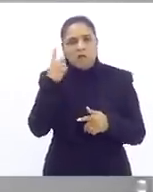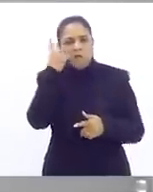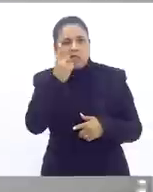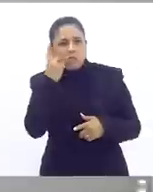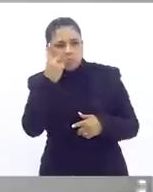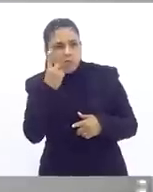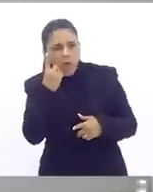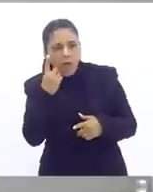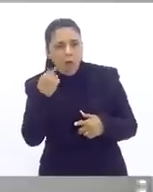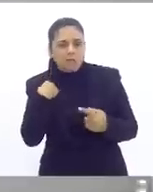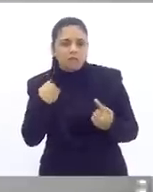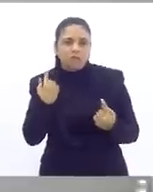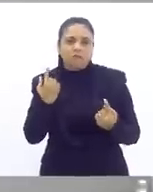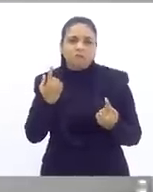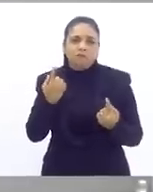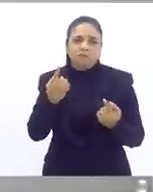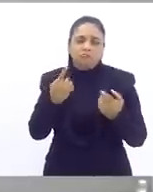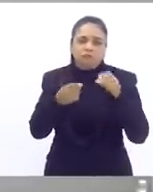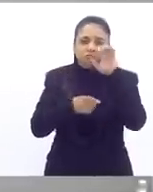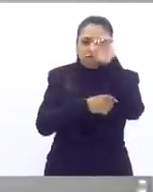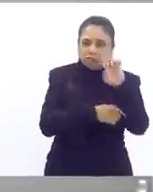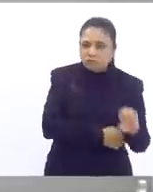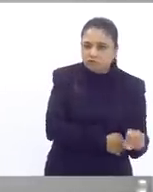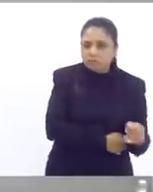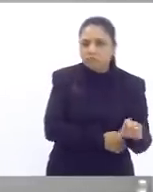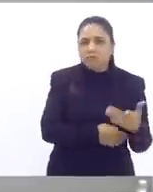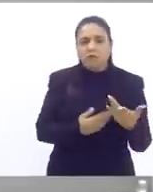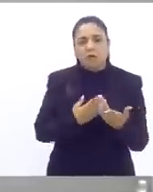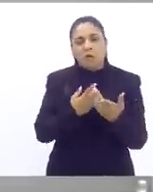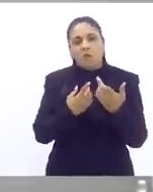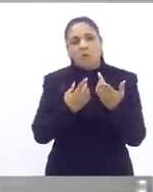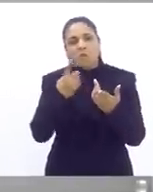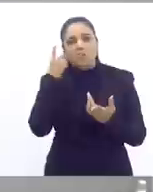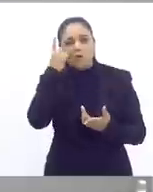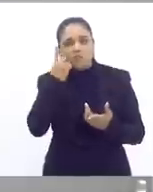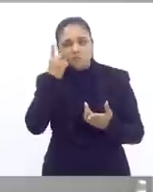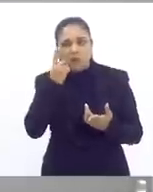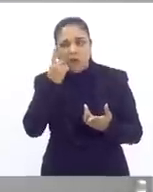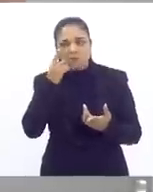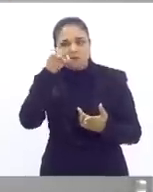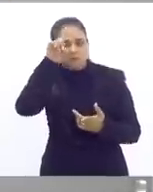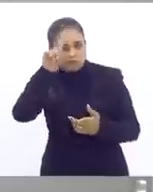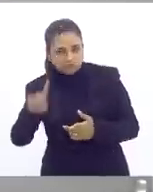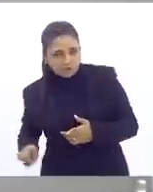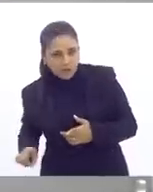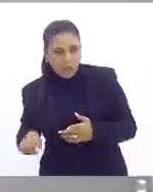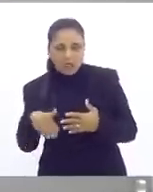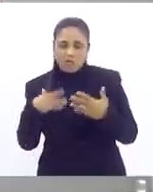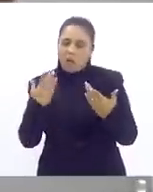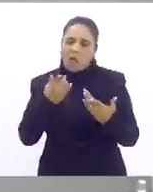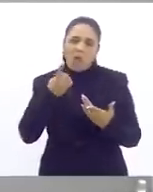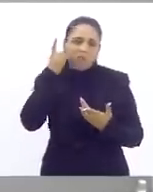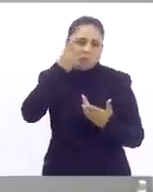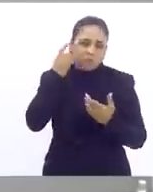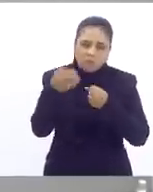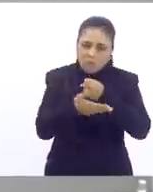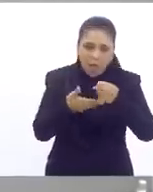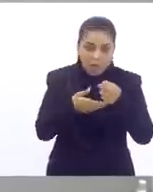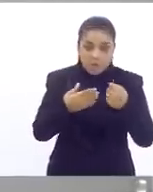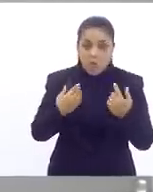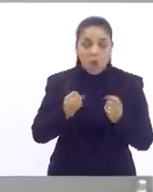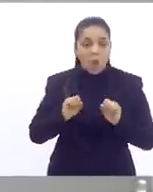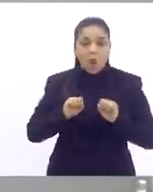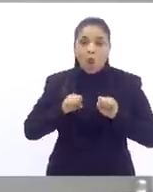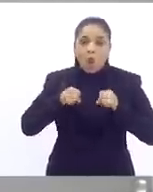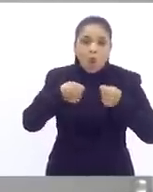de oposição como somos o deputado da base ninguém luta contra o servidor público